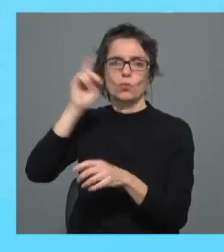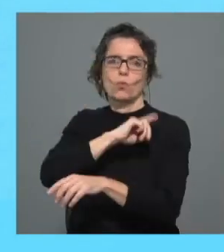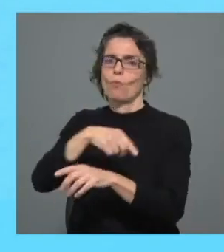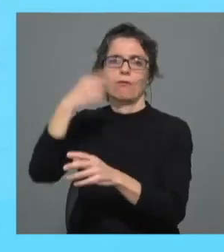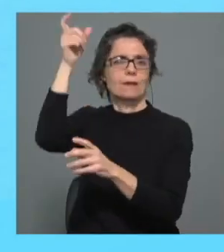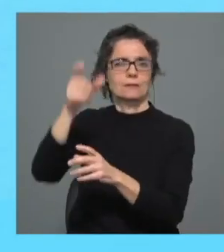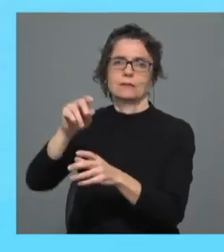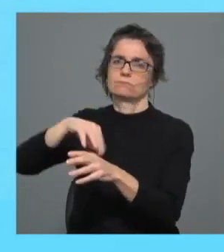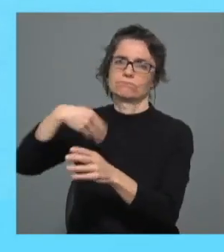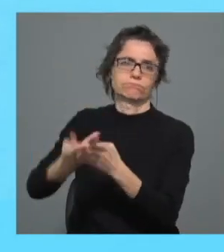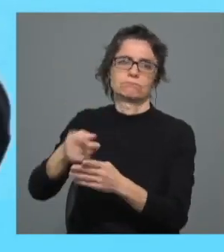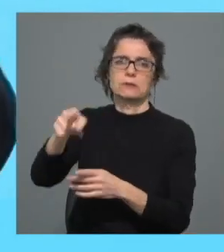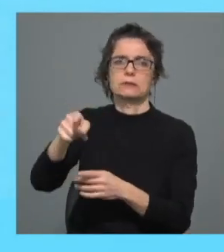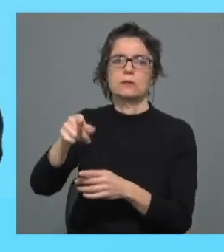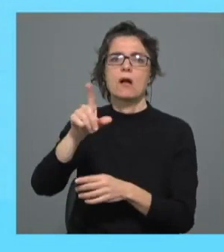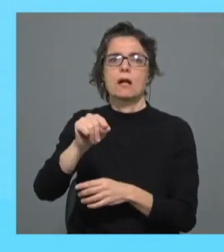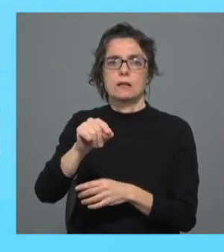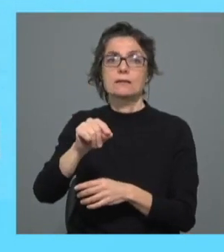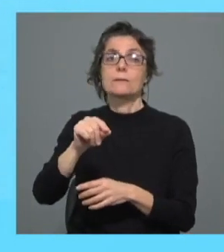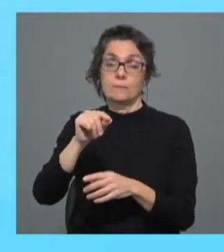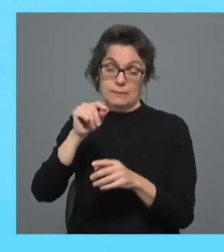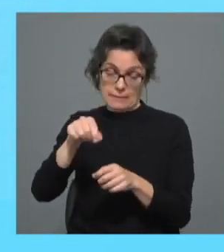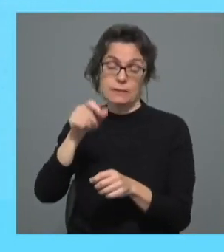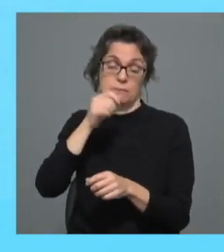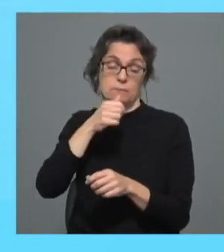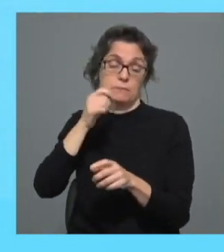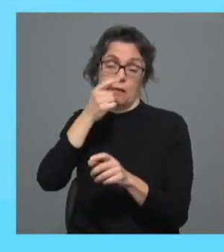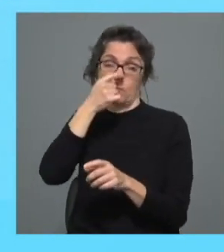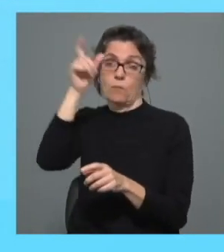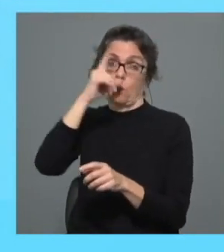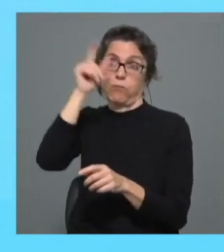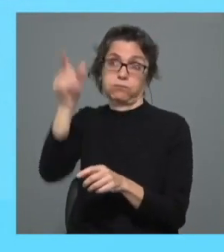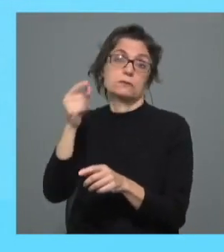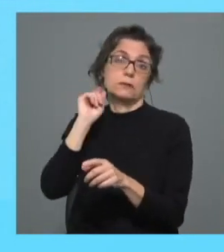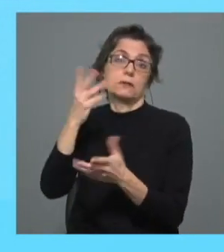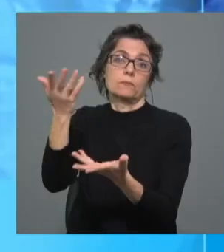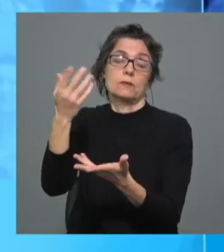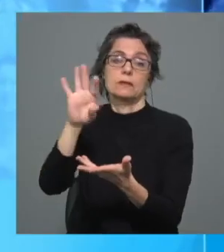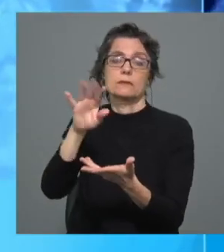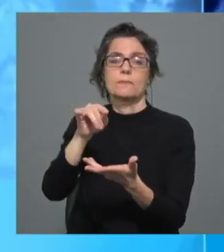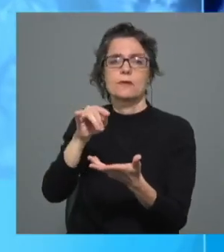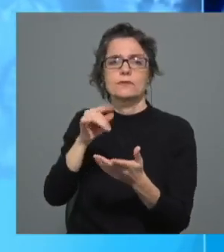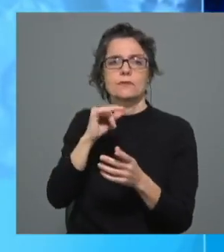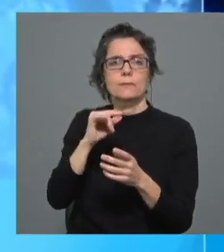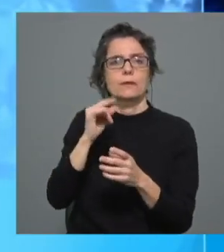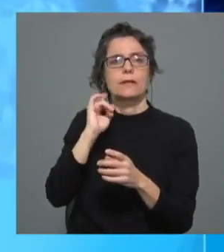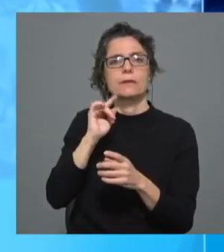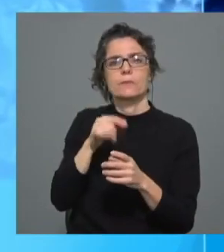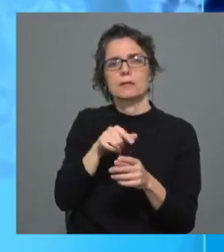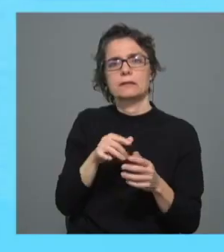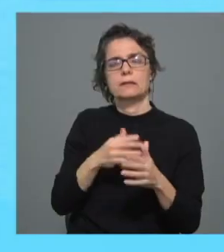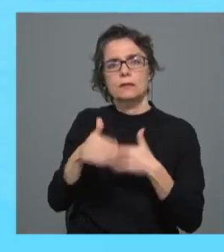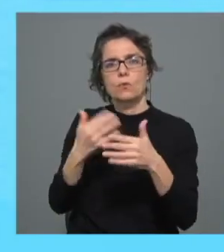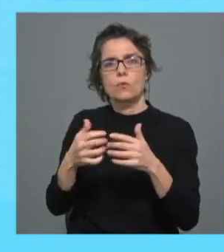dessa pessoa, mas evidentemente essa contraofensiva pode acelerar isso. É necessário ir perdendo batalhas. Exatamente. Não é